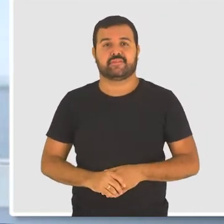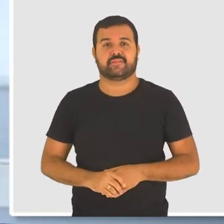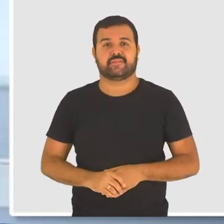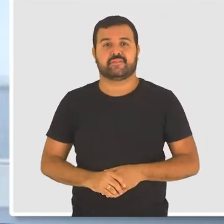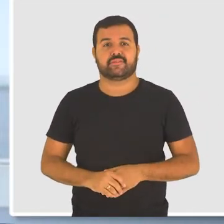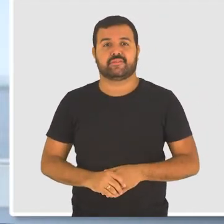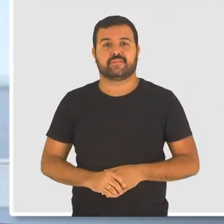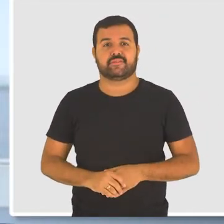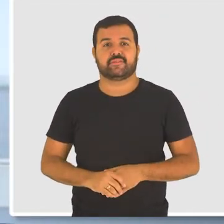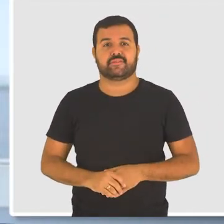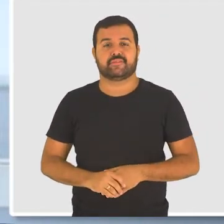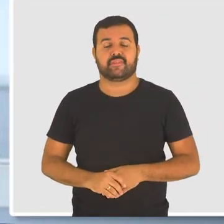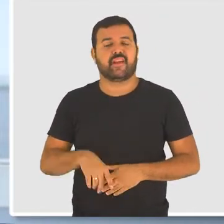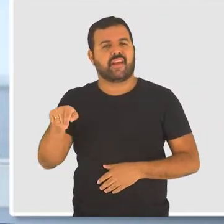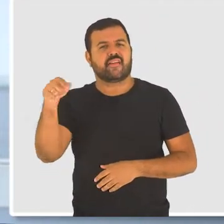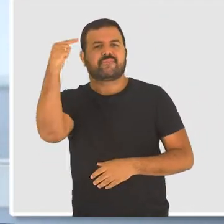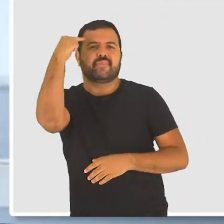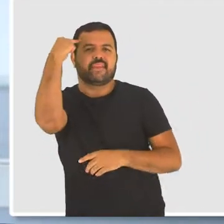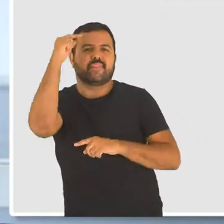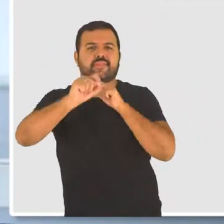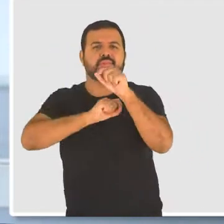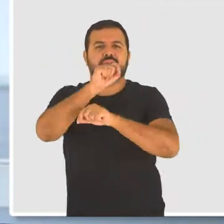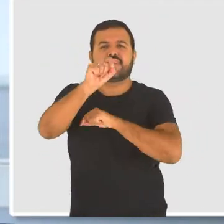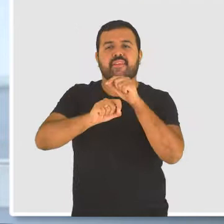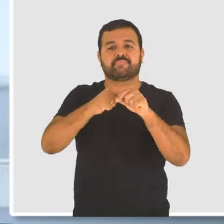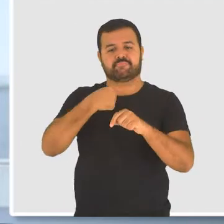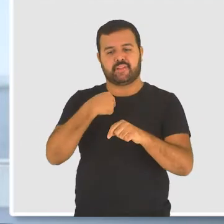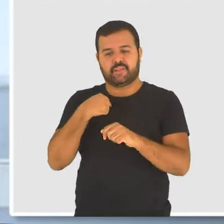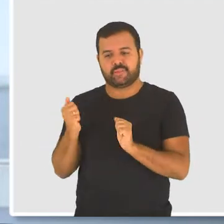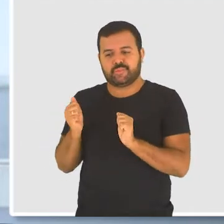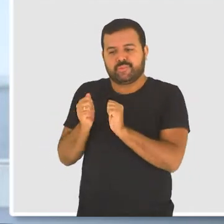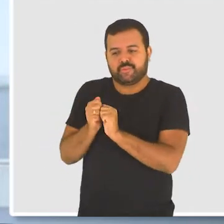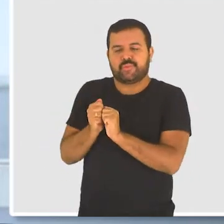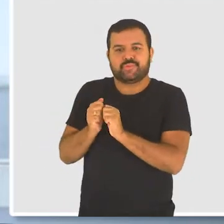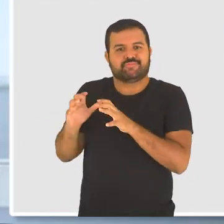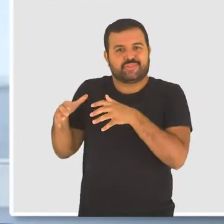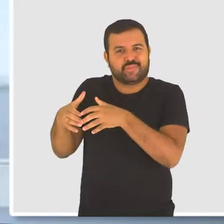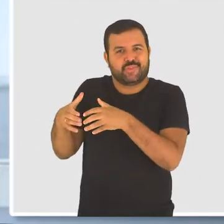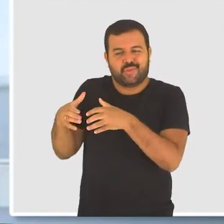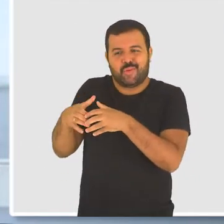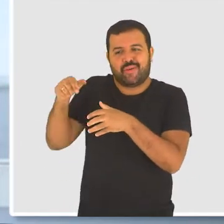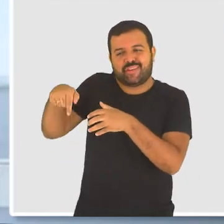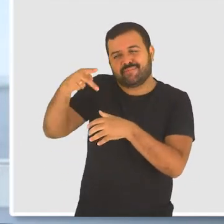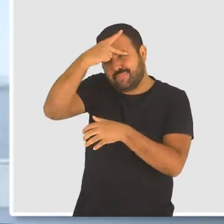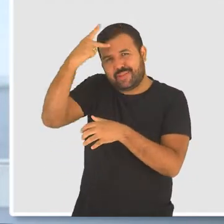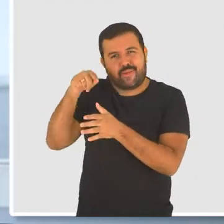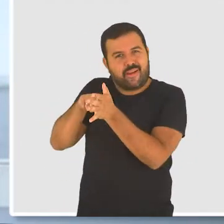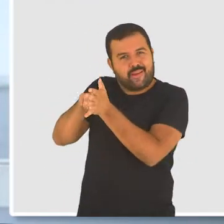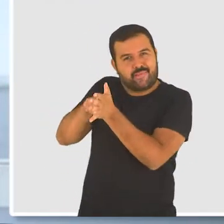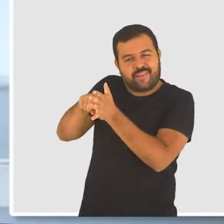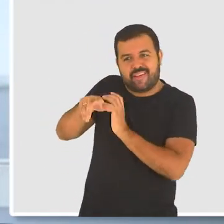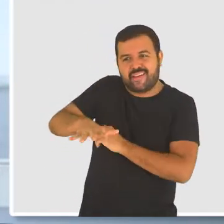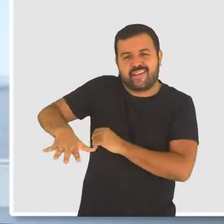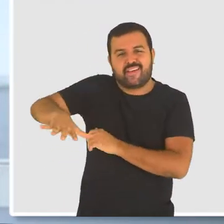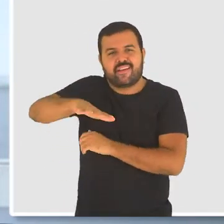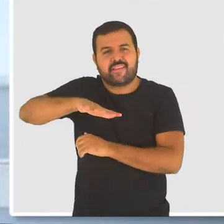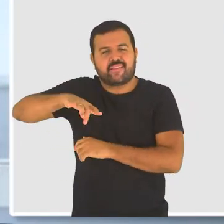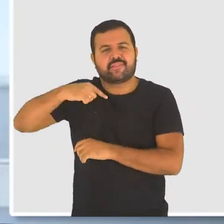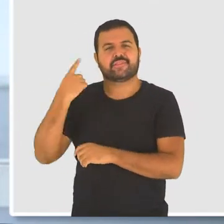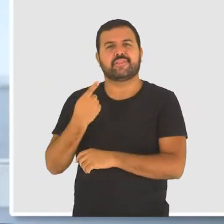a solução de outros problemas. Pensando nisso, eu e a minha equipe de